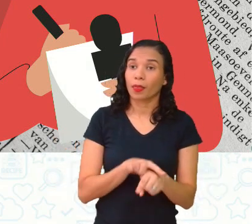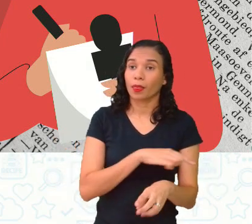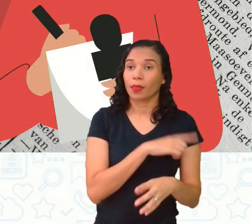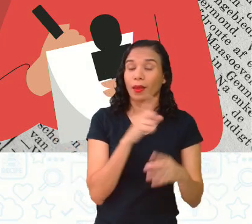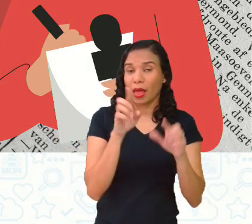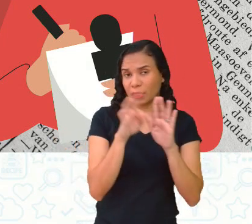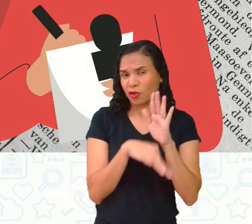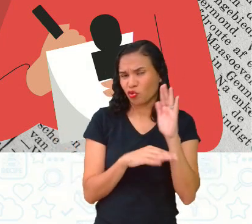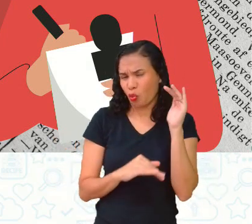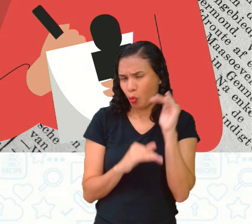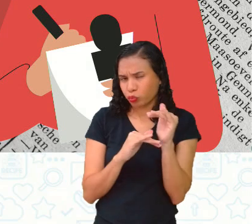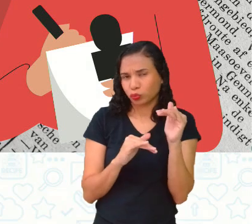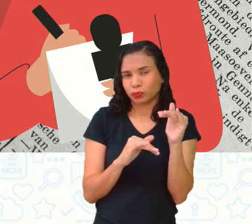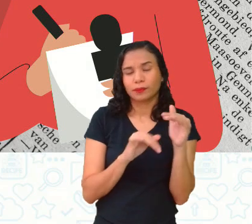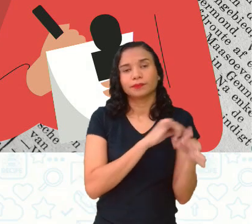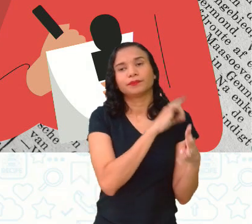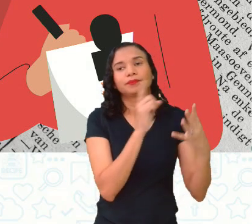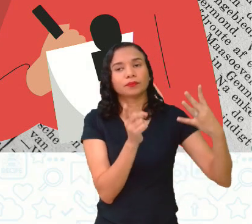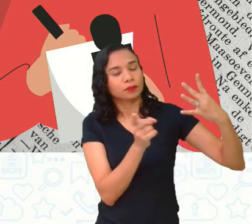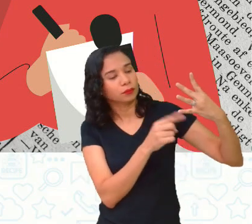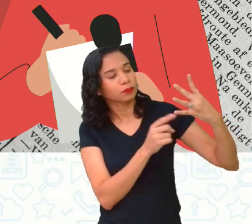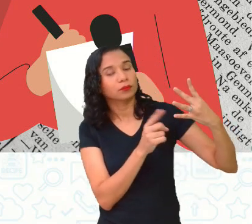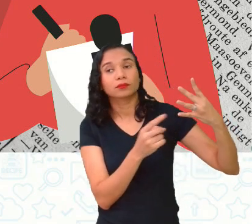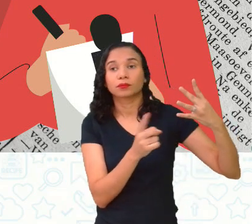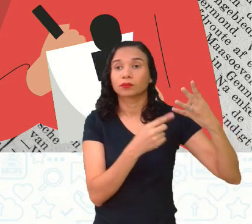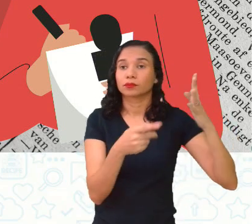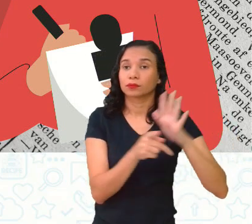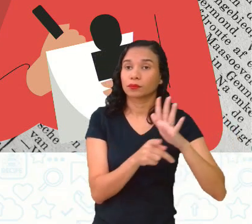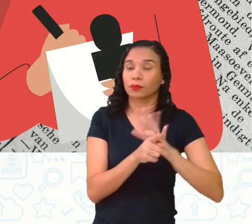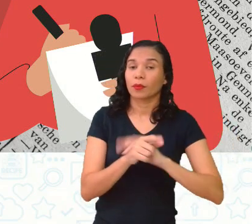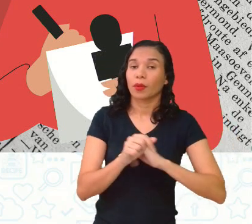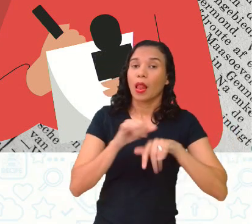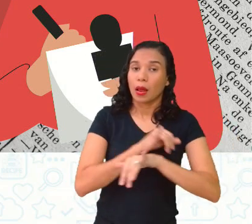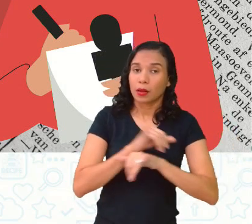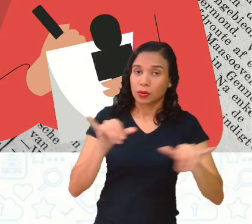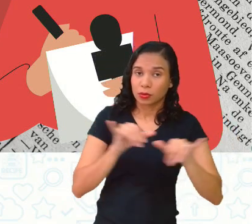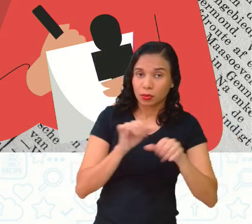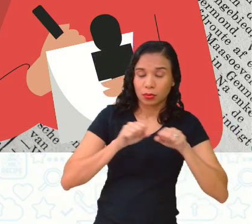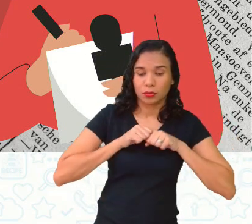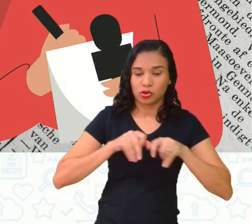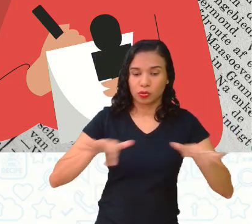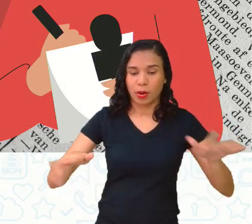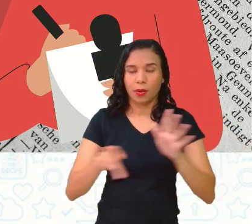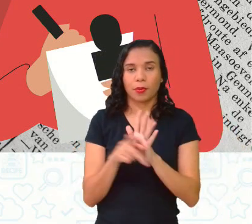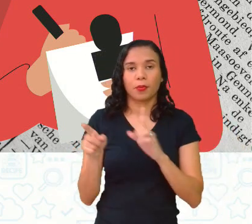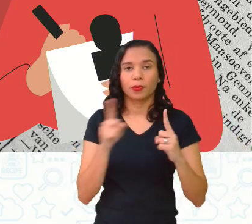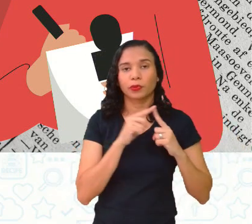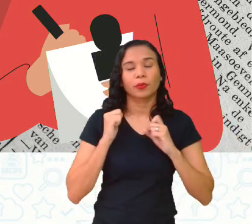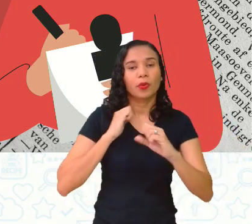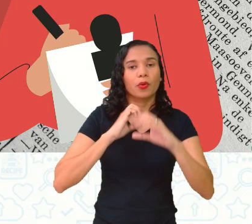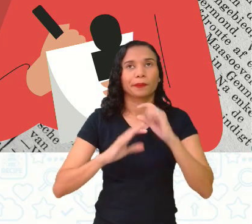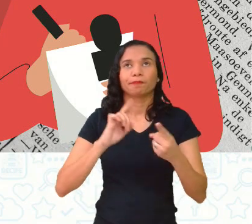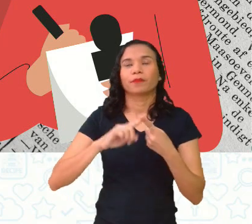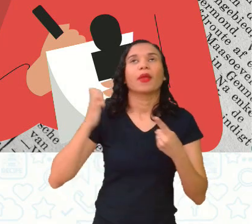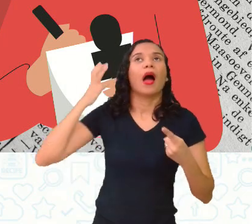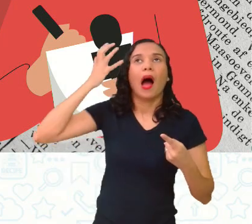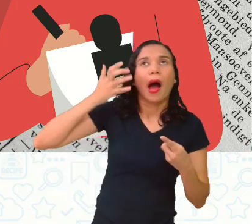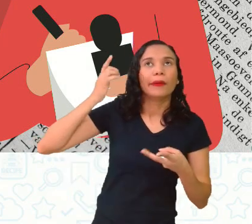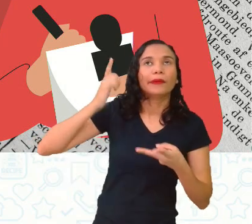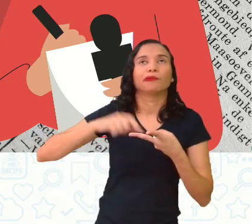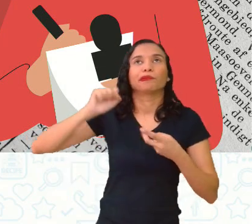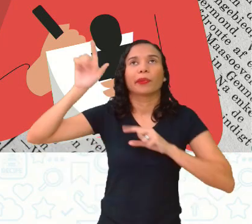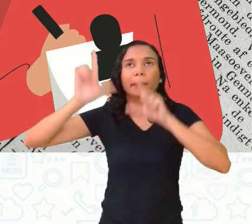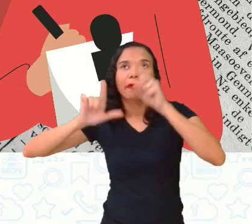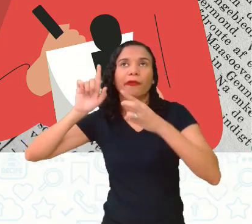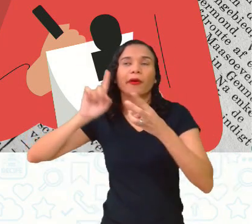é curtinho. E a gente tem, a notícia ela é veiculada nos meios de comunicação. Então, rádio,